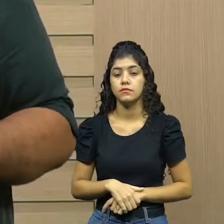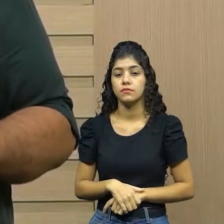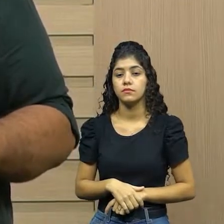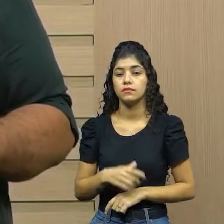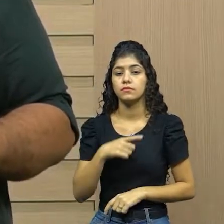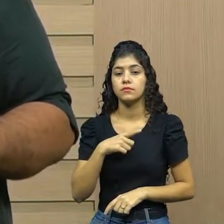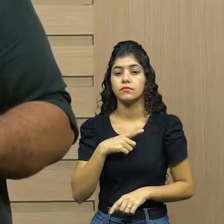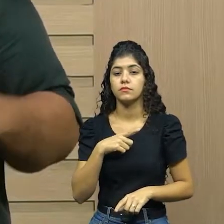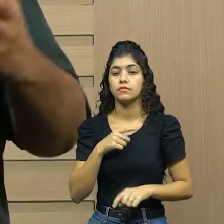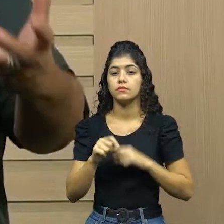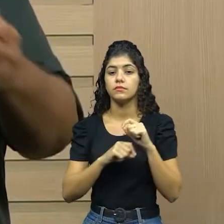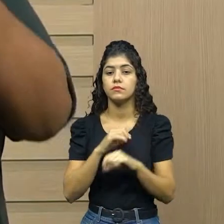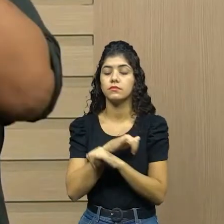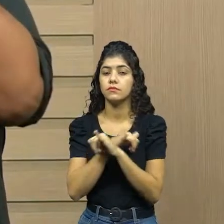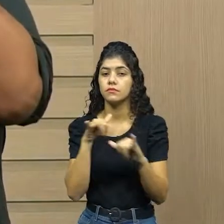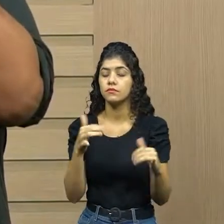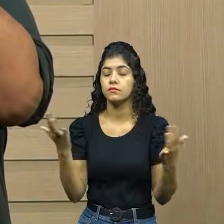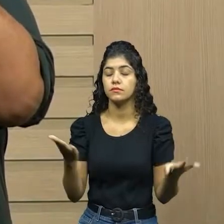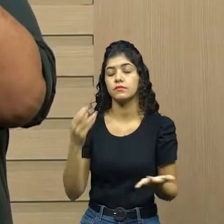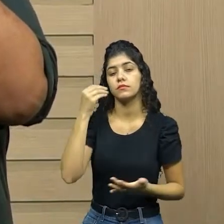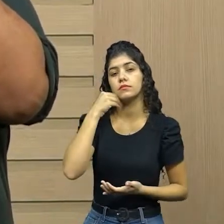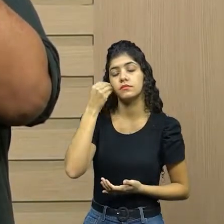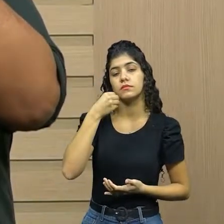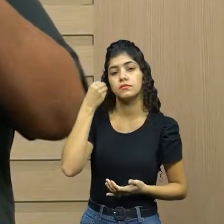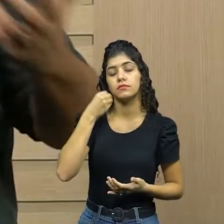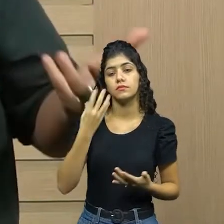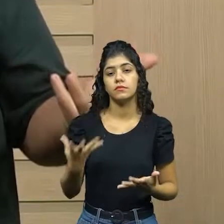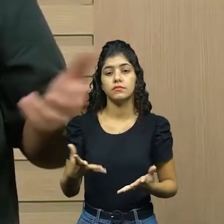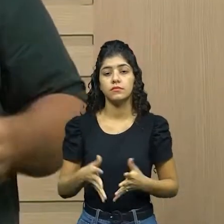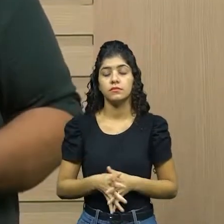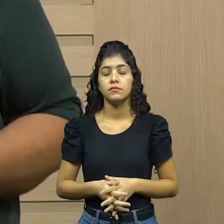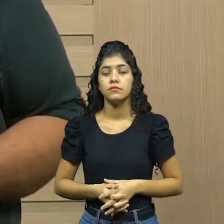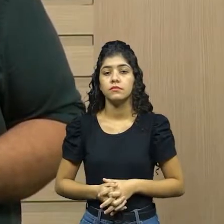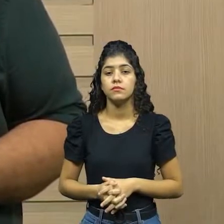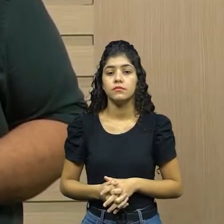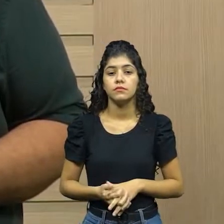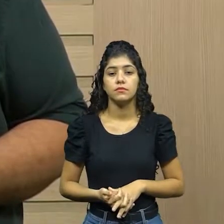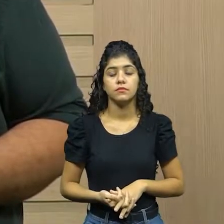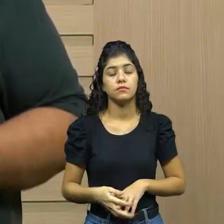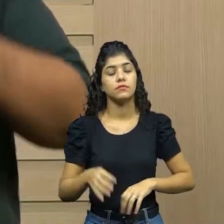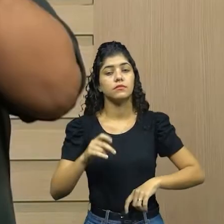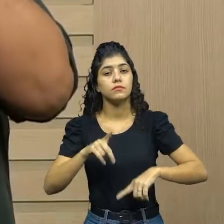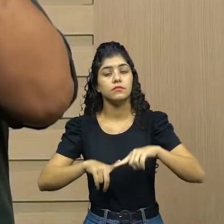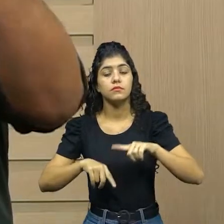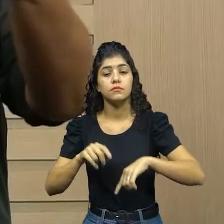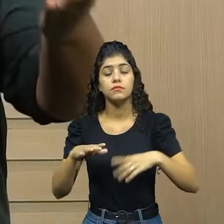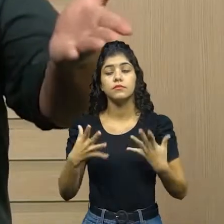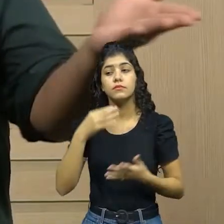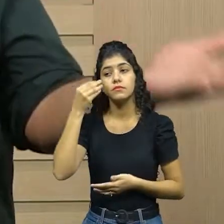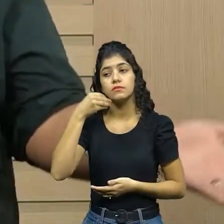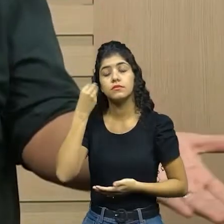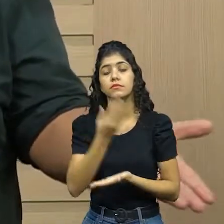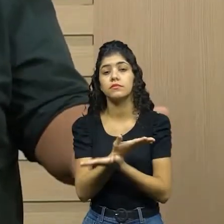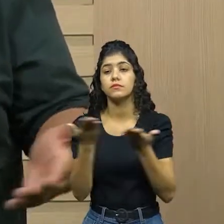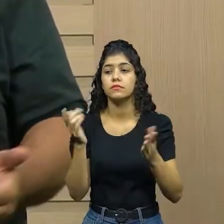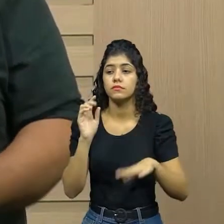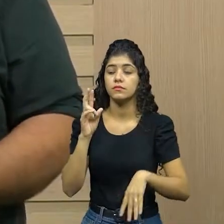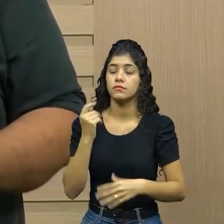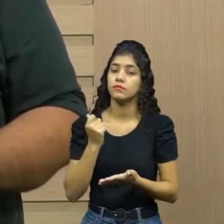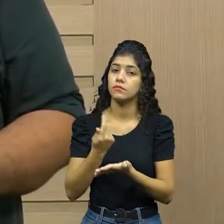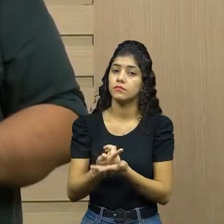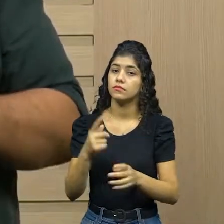vou ter essas informações de experiências com relação ao produto. Qual a experiência de você comprar tal